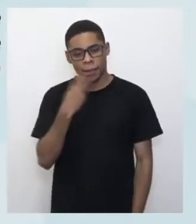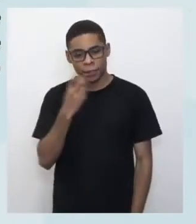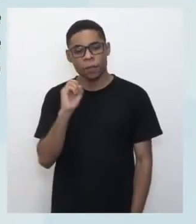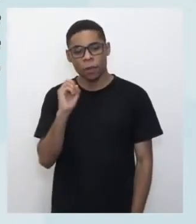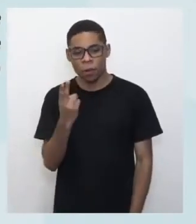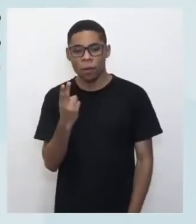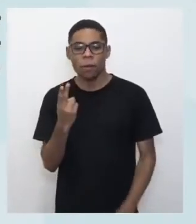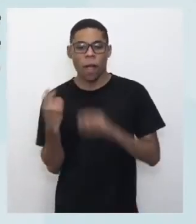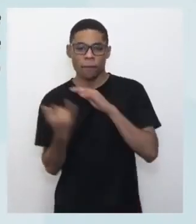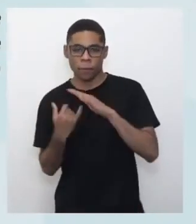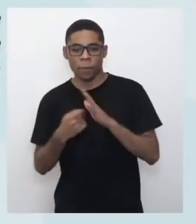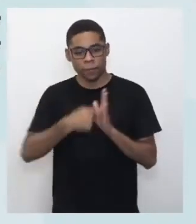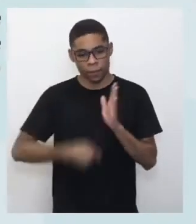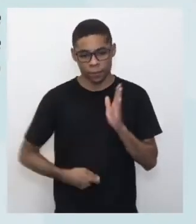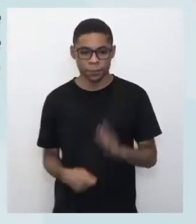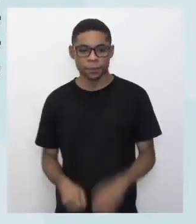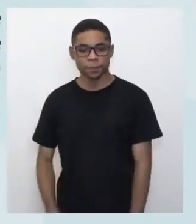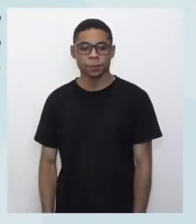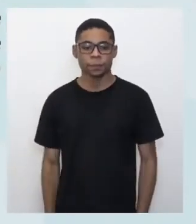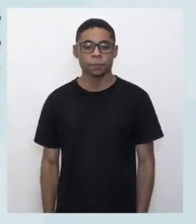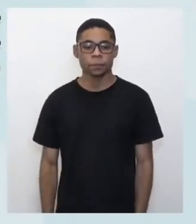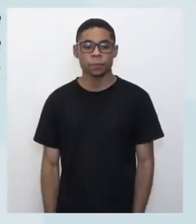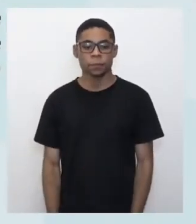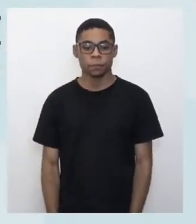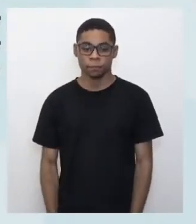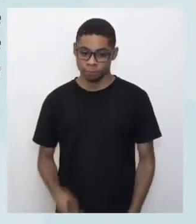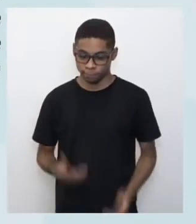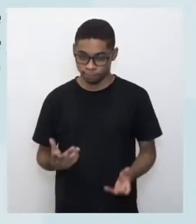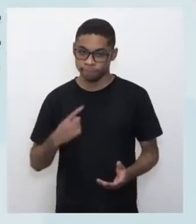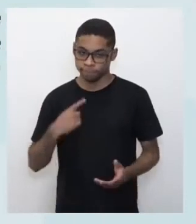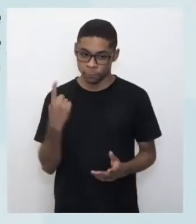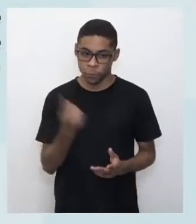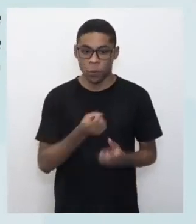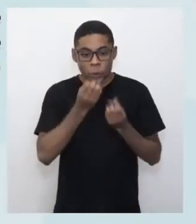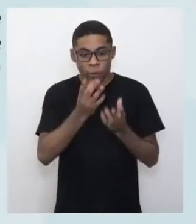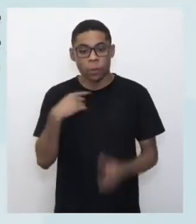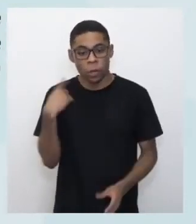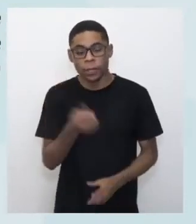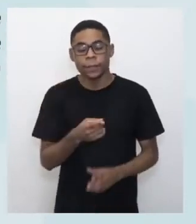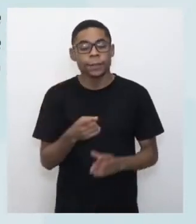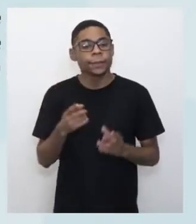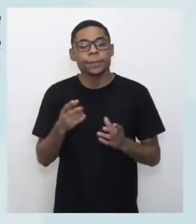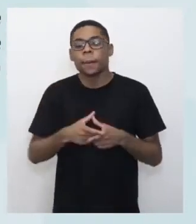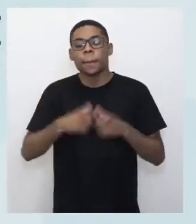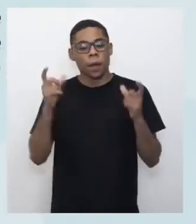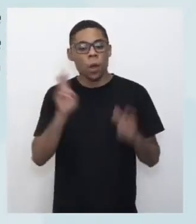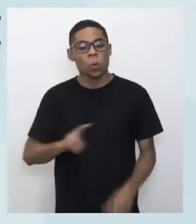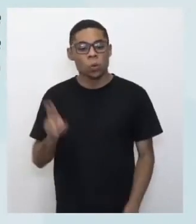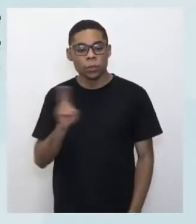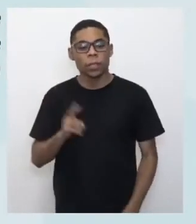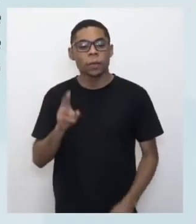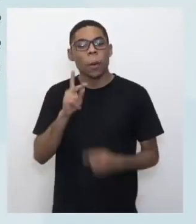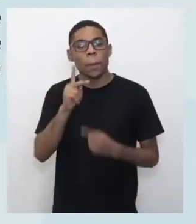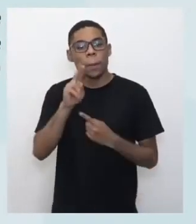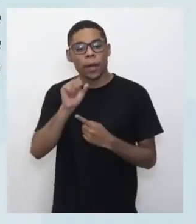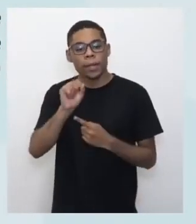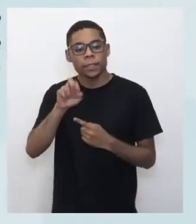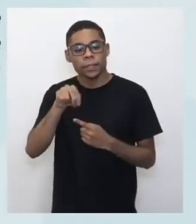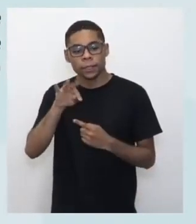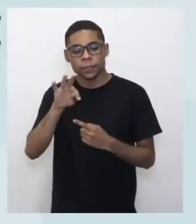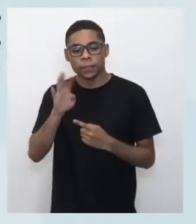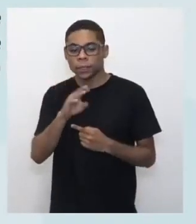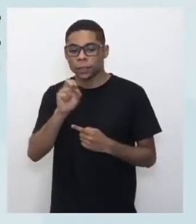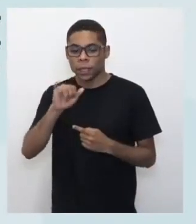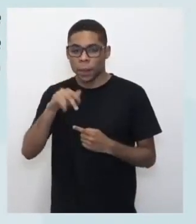them, we generally use the present simple Quando nós as contamos, nós geralmente usamos o presente simples, because we